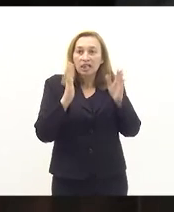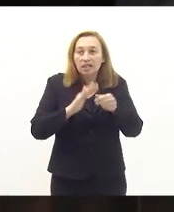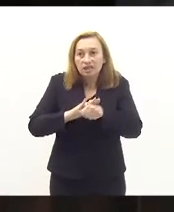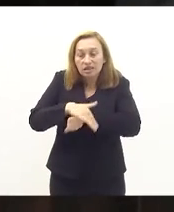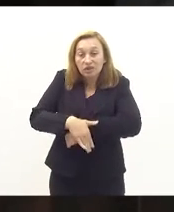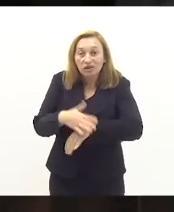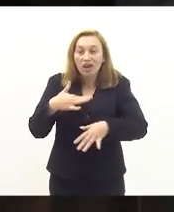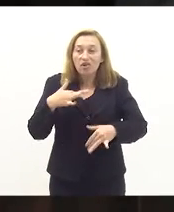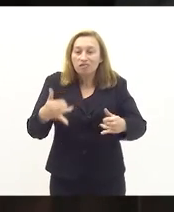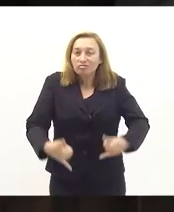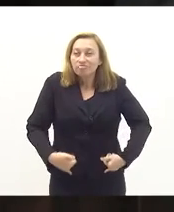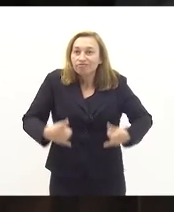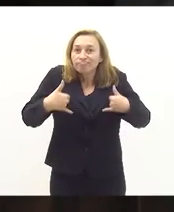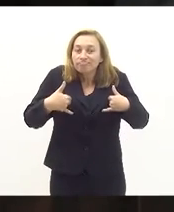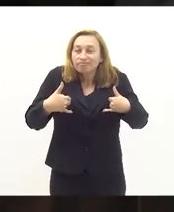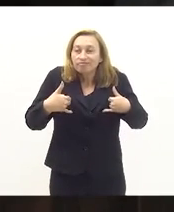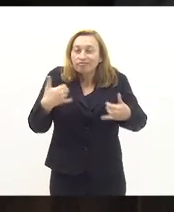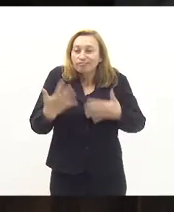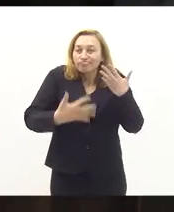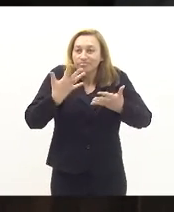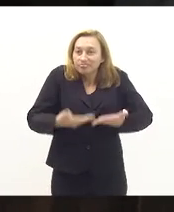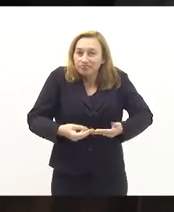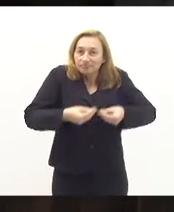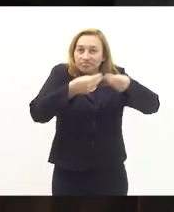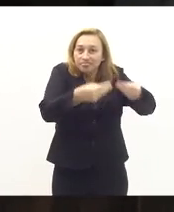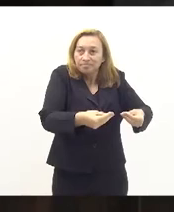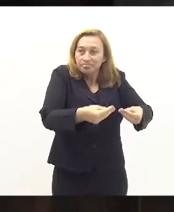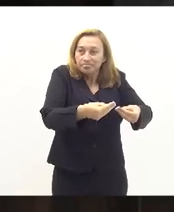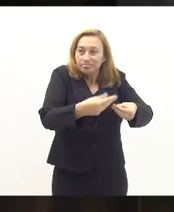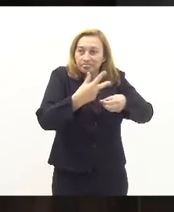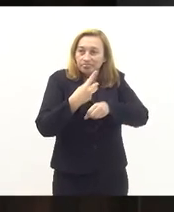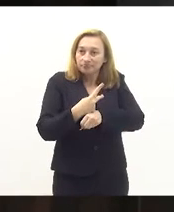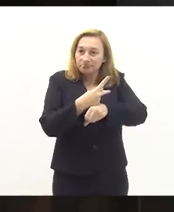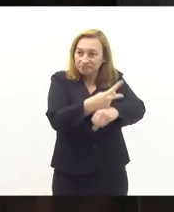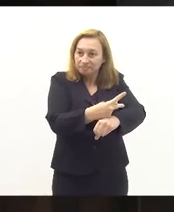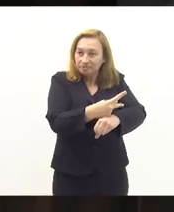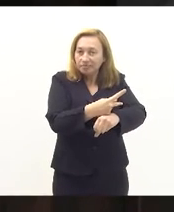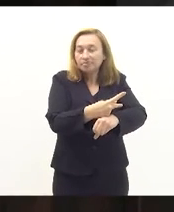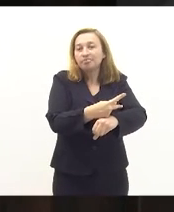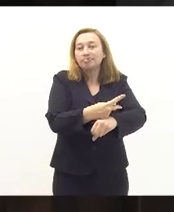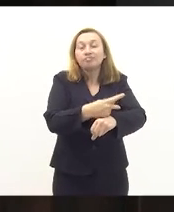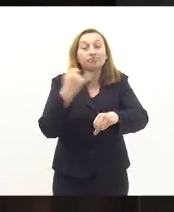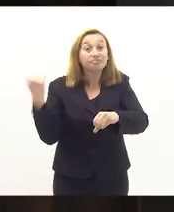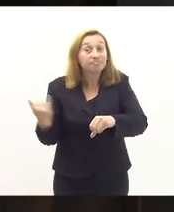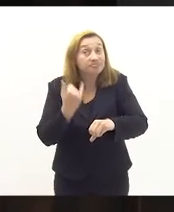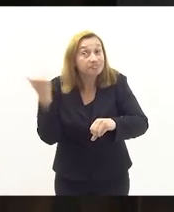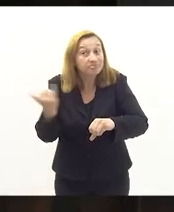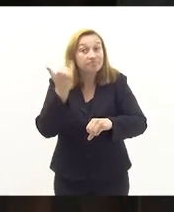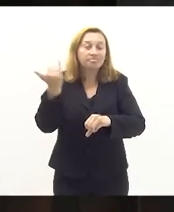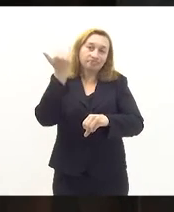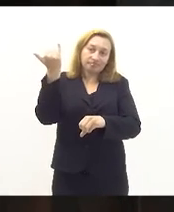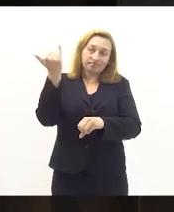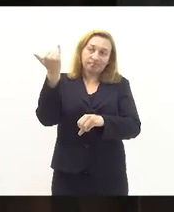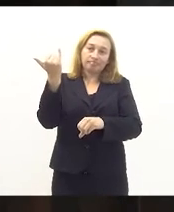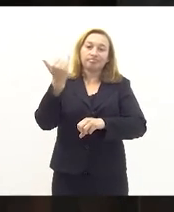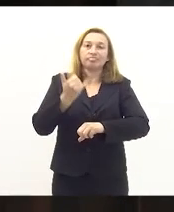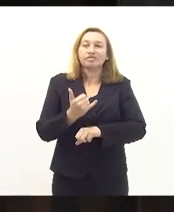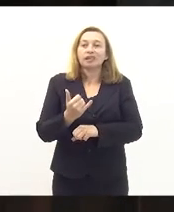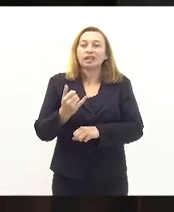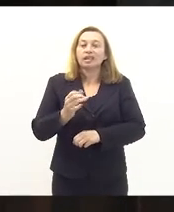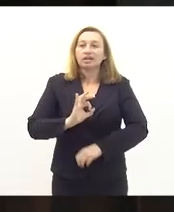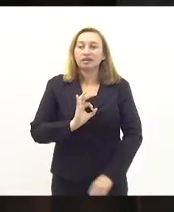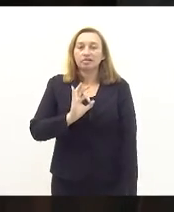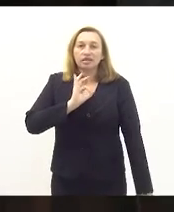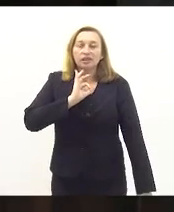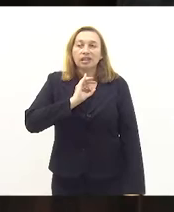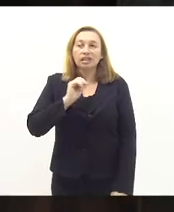eu fico honrado poder te entregar nesta noite uma comenda muito importante a comenda a